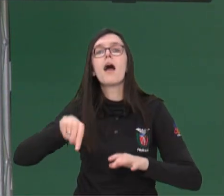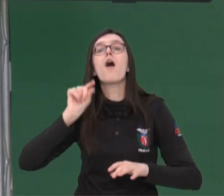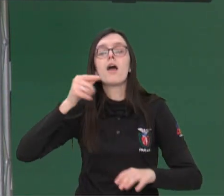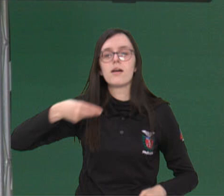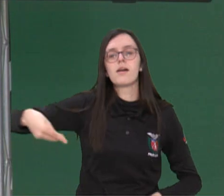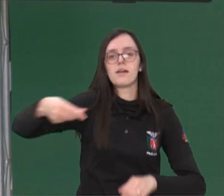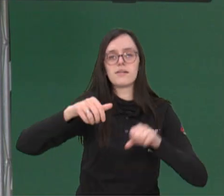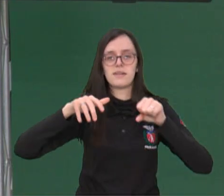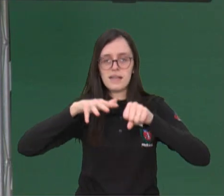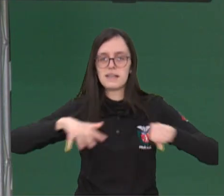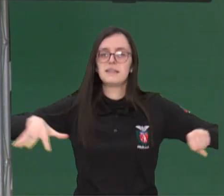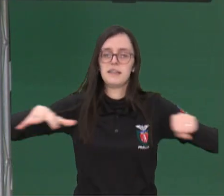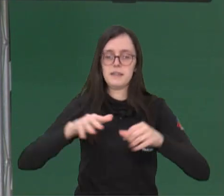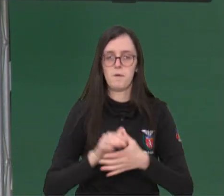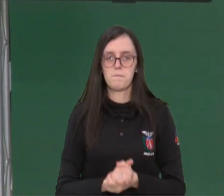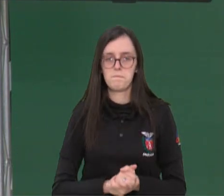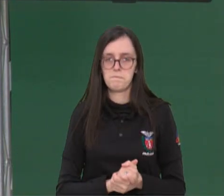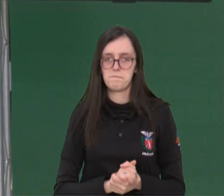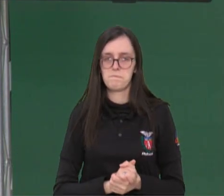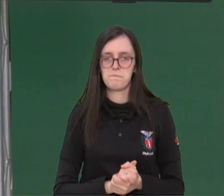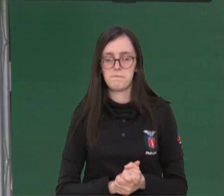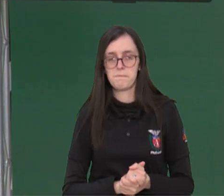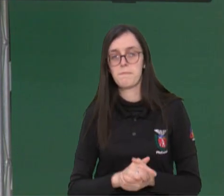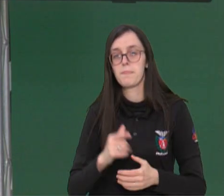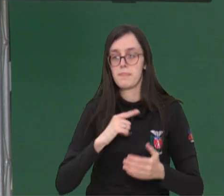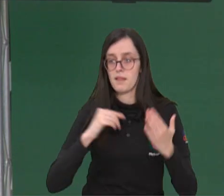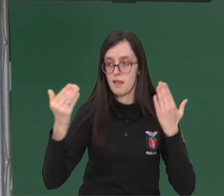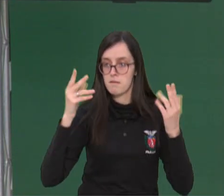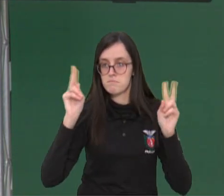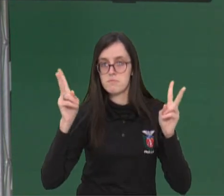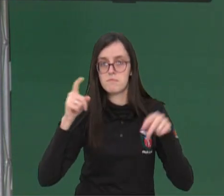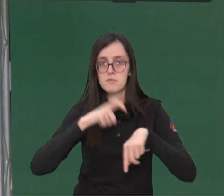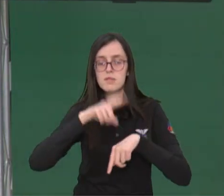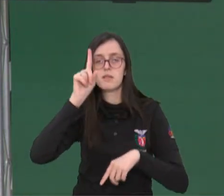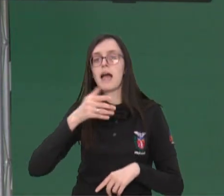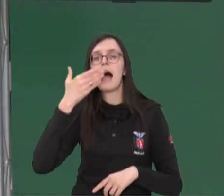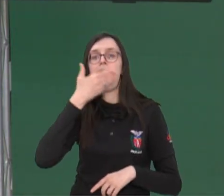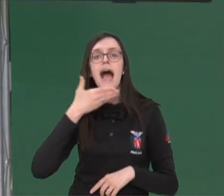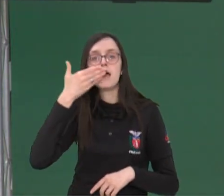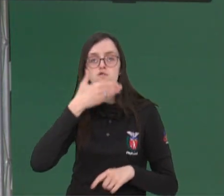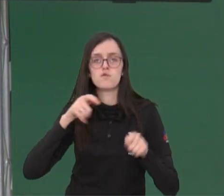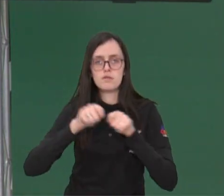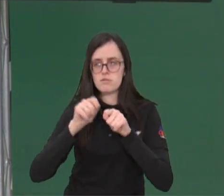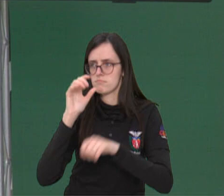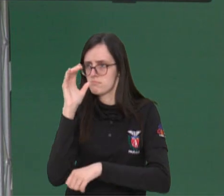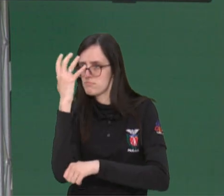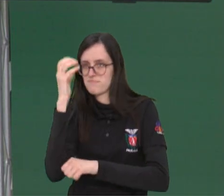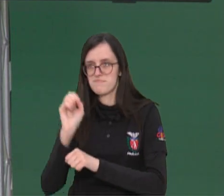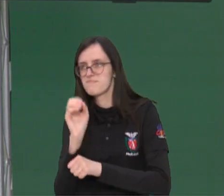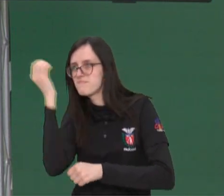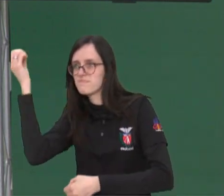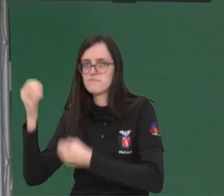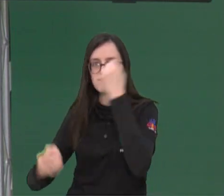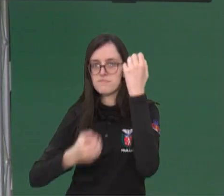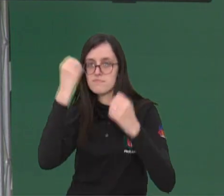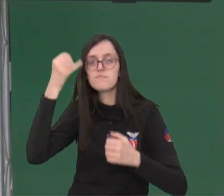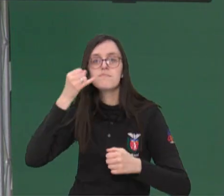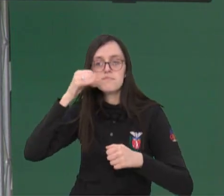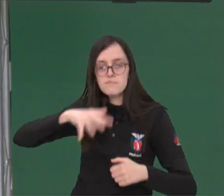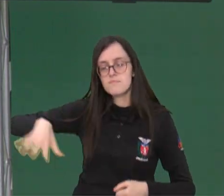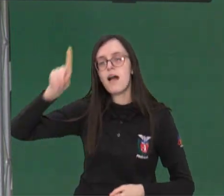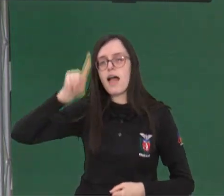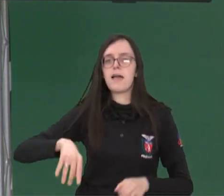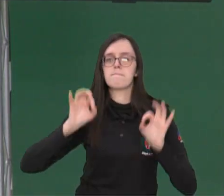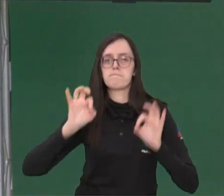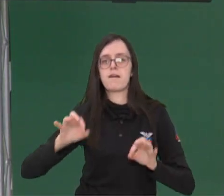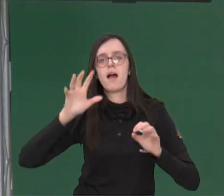sertão. Então, paralelo à produção açucareira e à pecuária, a exploração das chamadas drogas do sertão na região